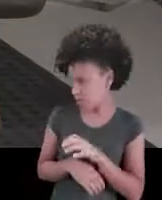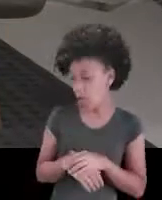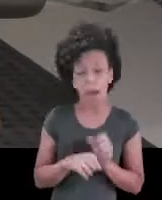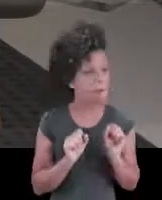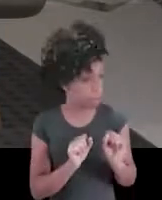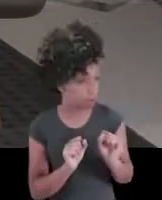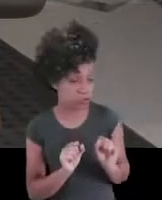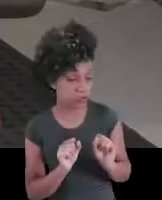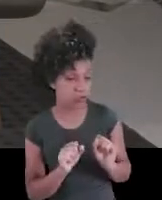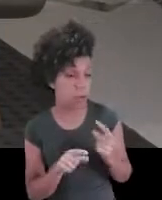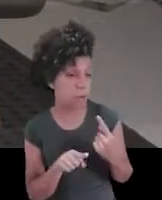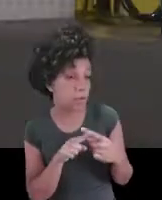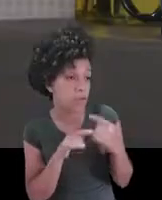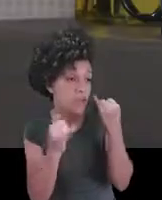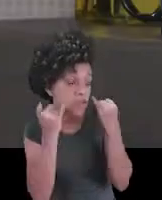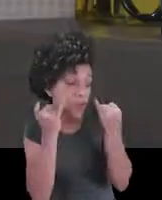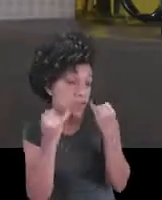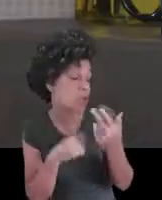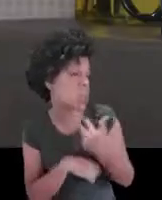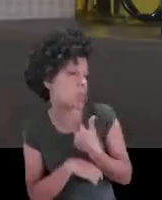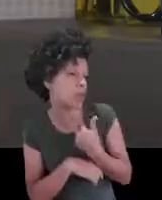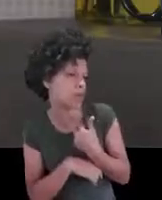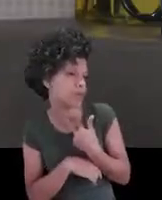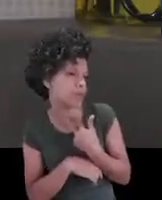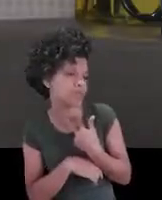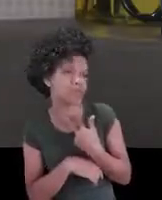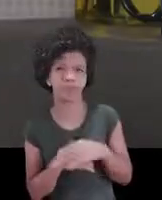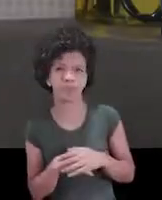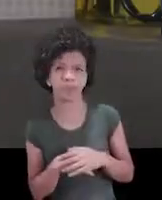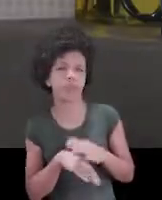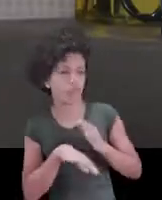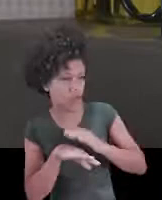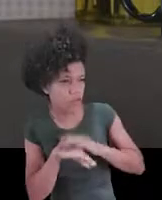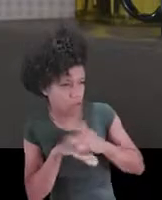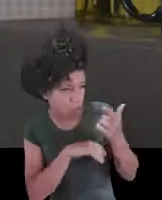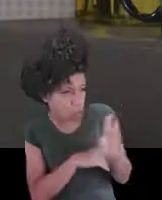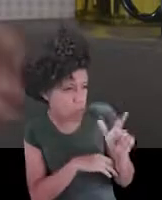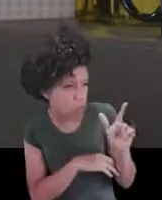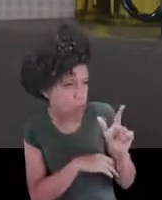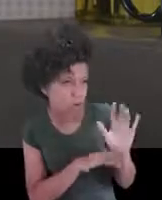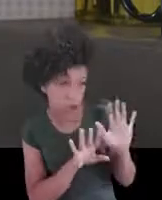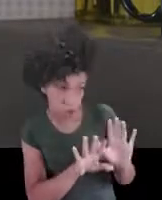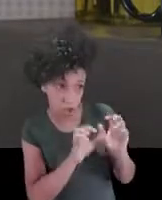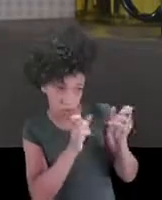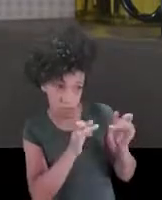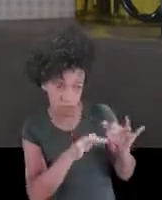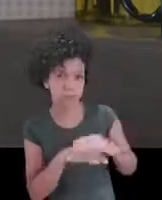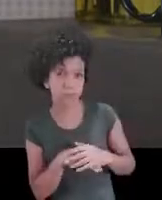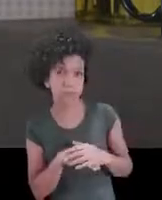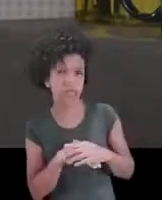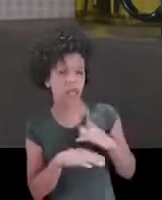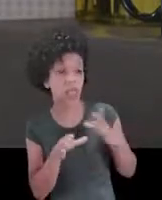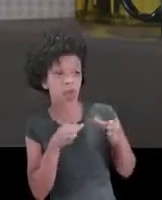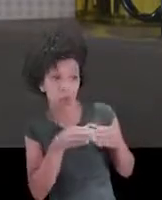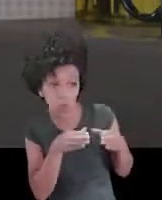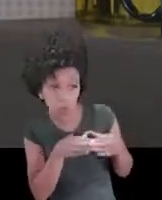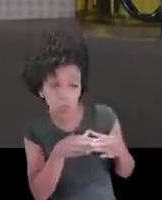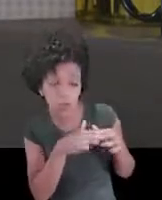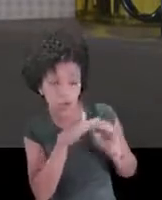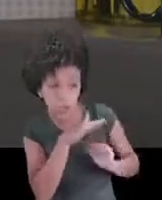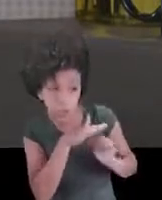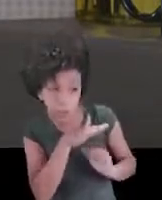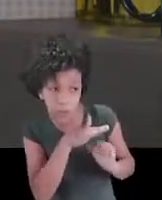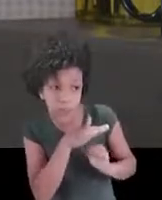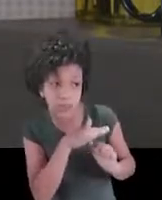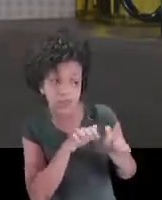pode pode por que você tá o que não deve eu fiz um outro eu falei assim olha pessoal tem um grupo de